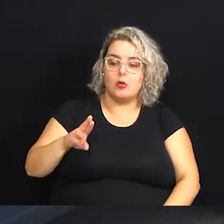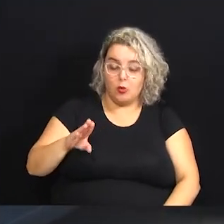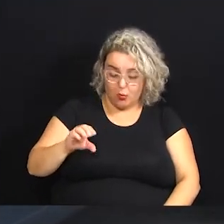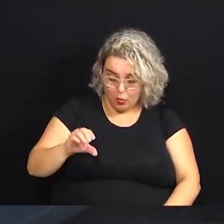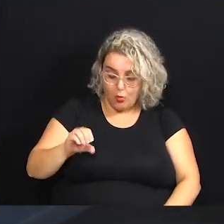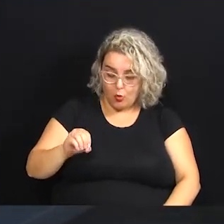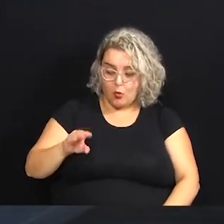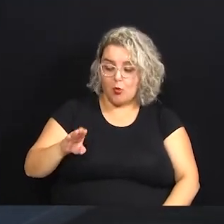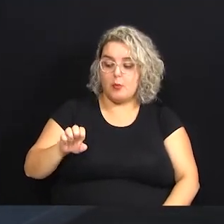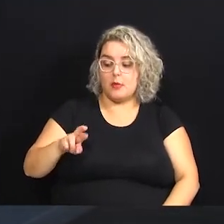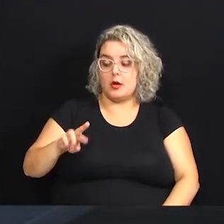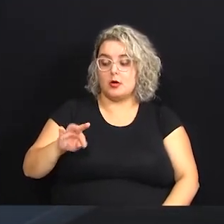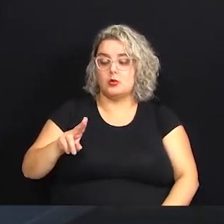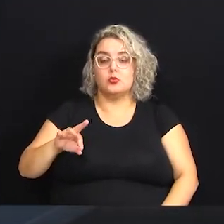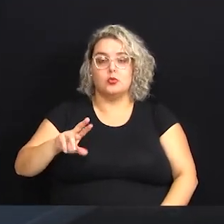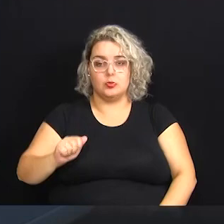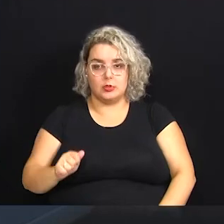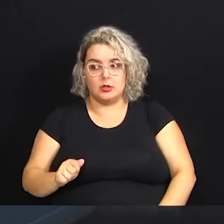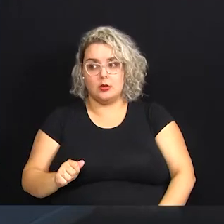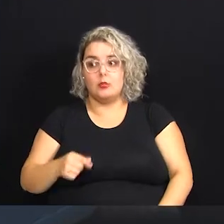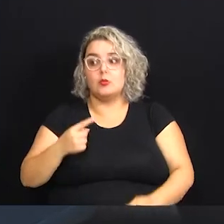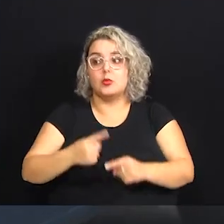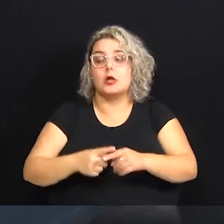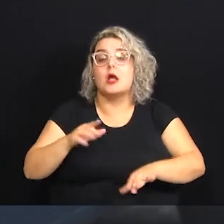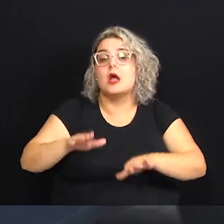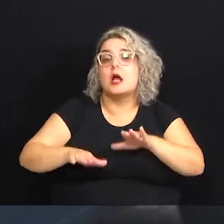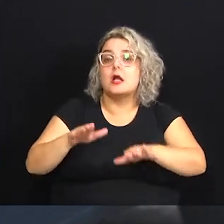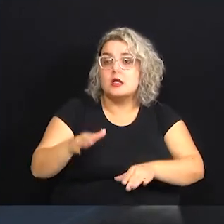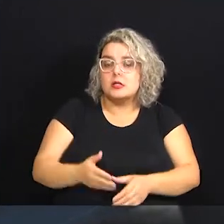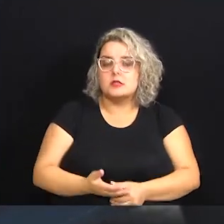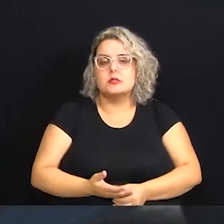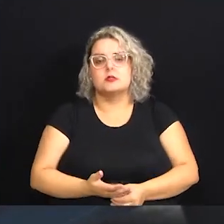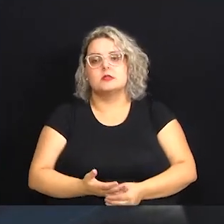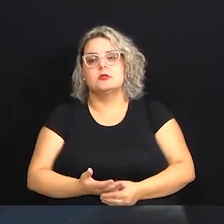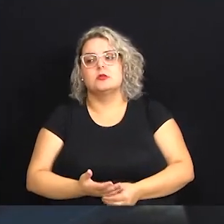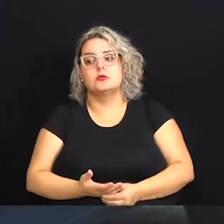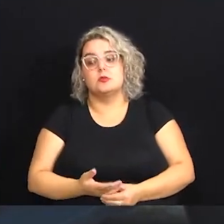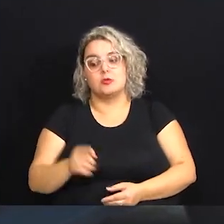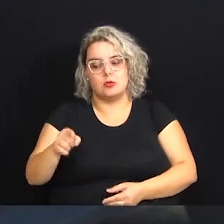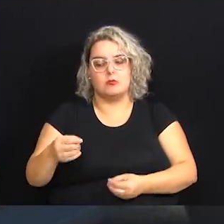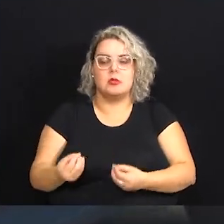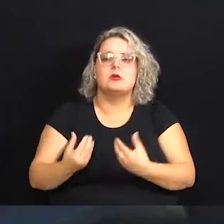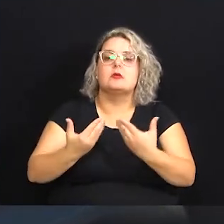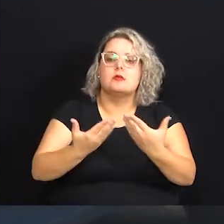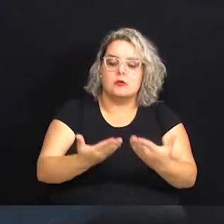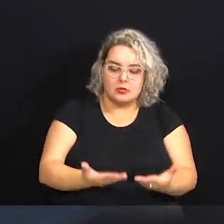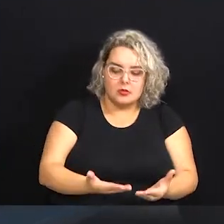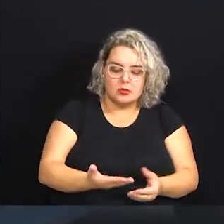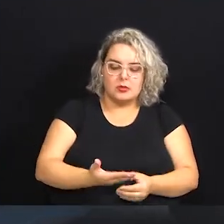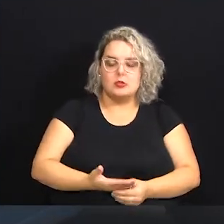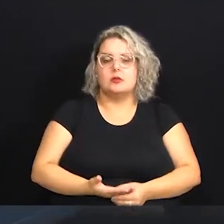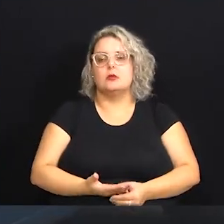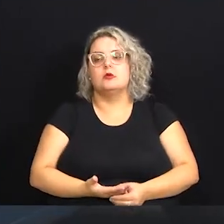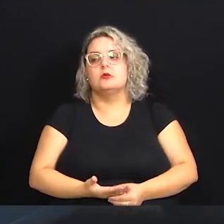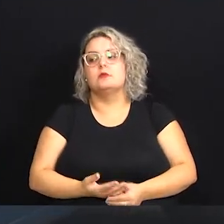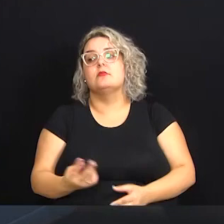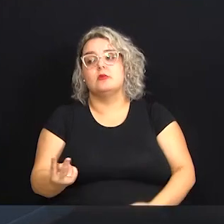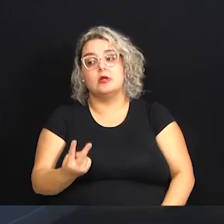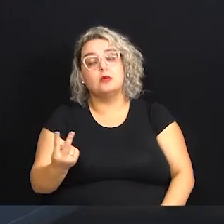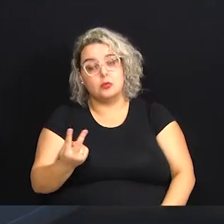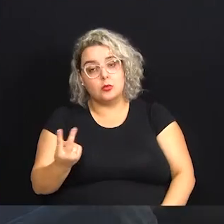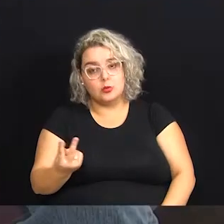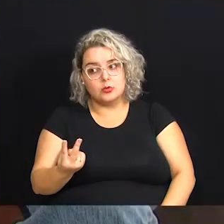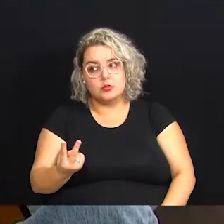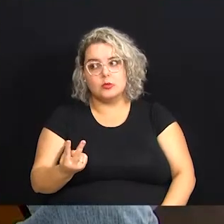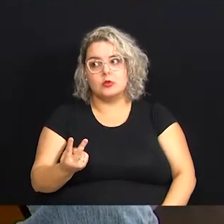E por que isso? Porque às vezes o que uma companhia está te oferecendo de